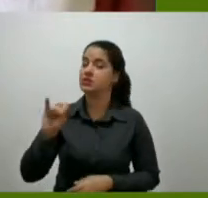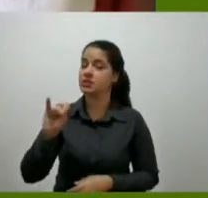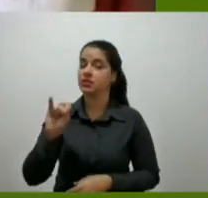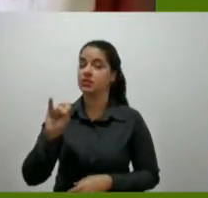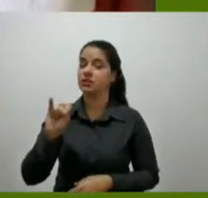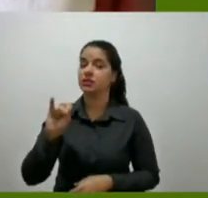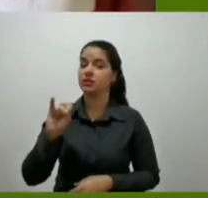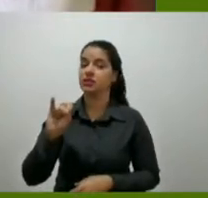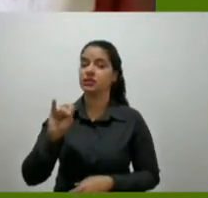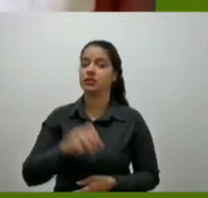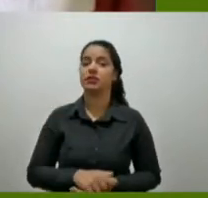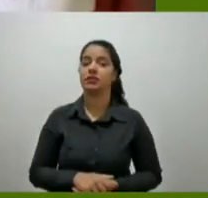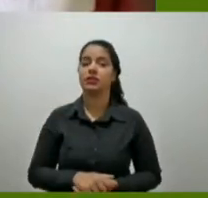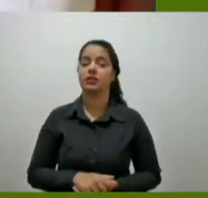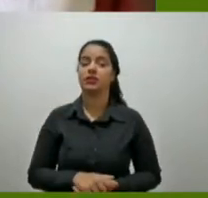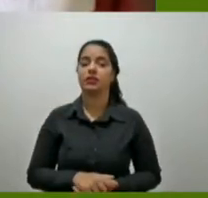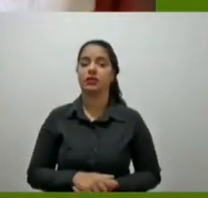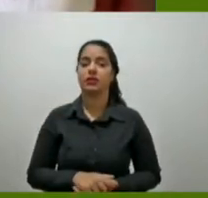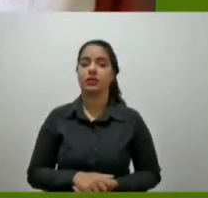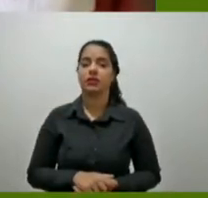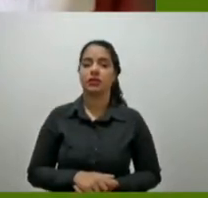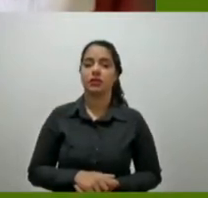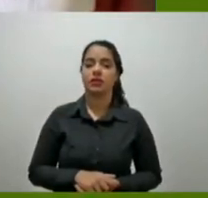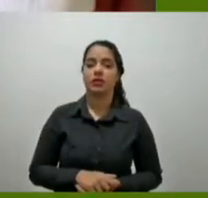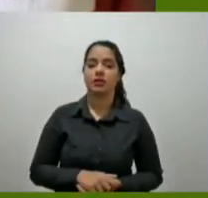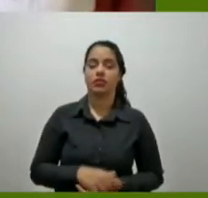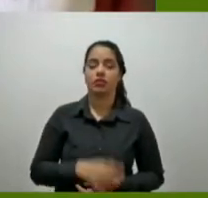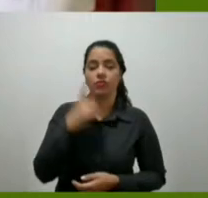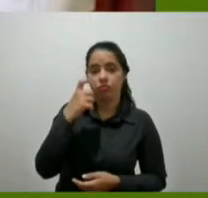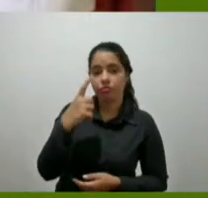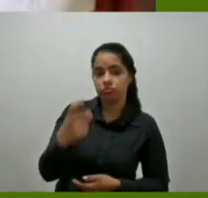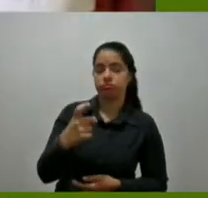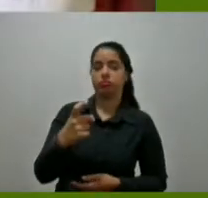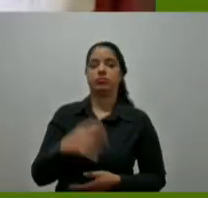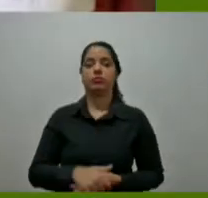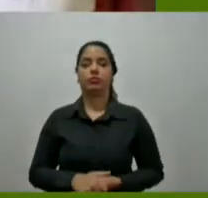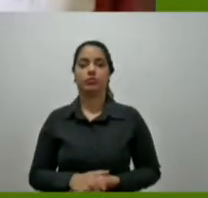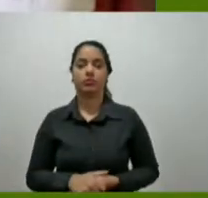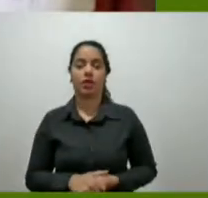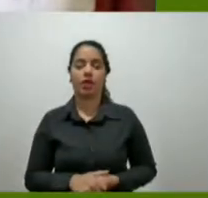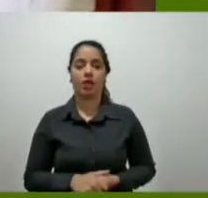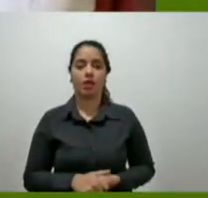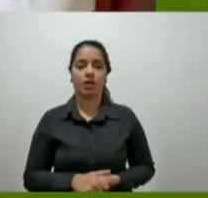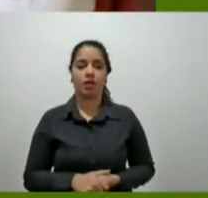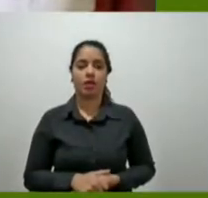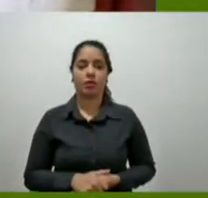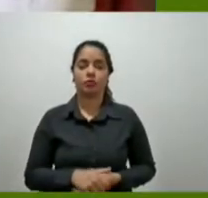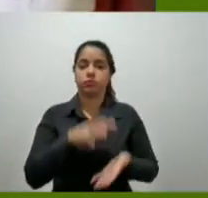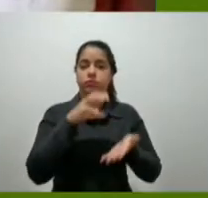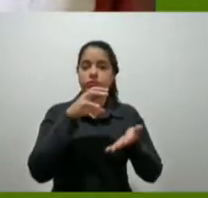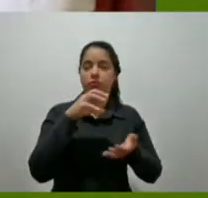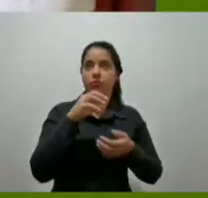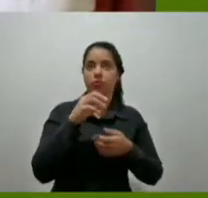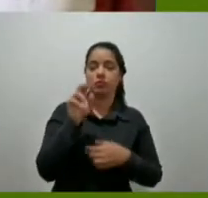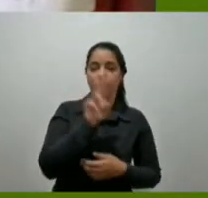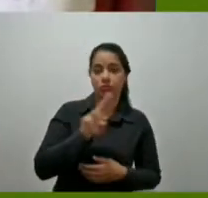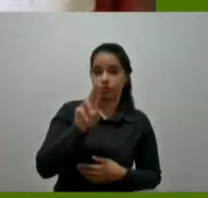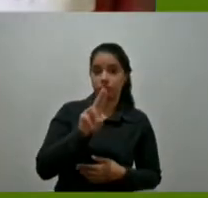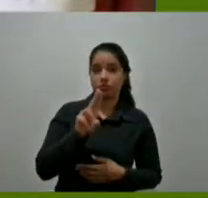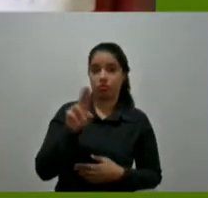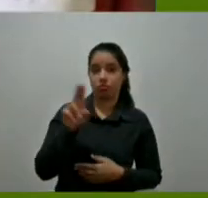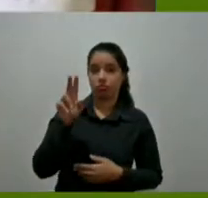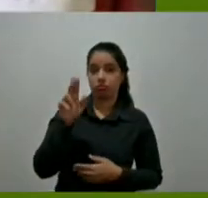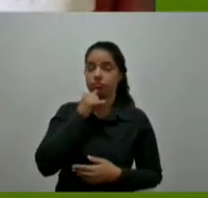energética. Não é possível na Amazônia construir barragens, que cada barragem que você constrói